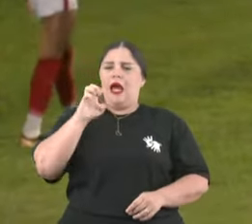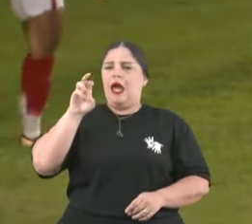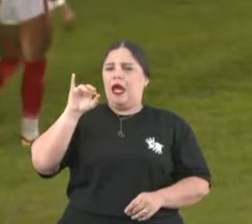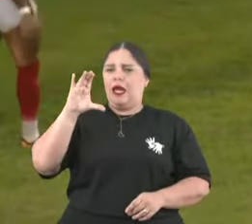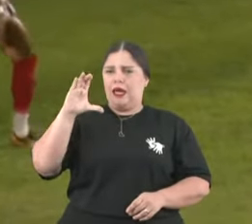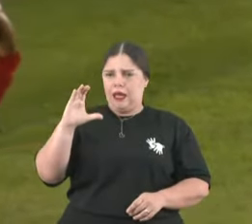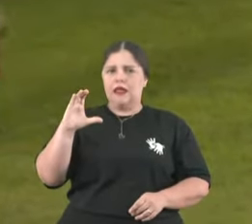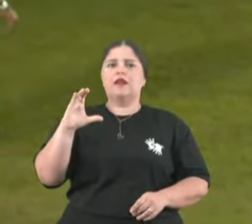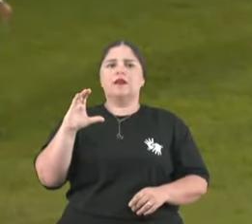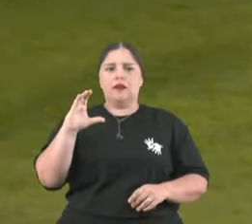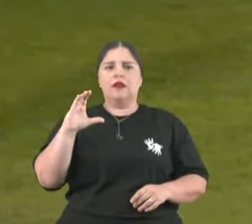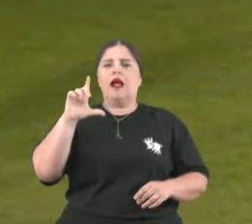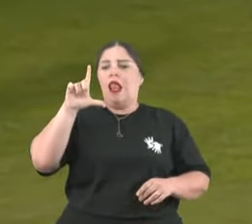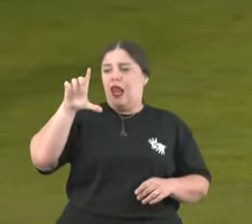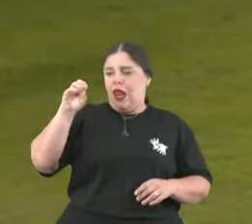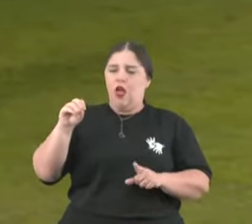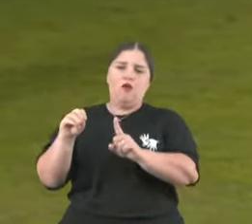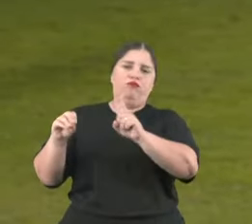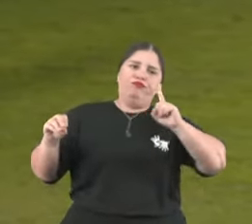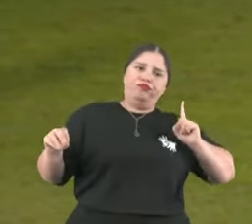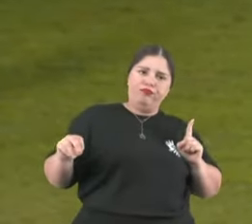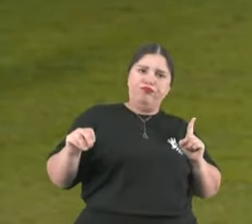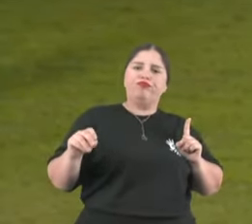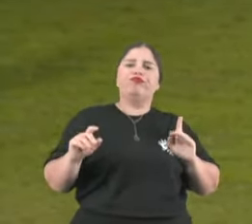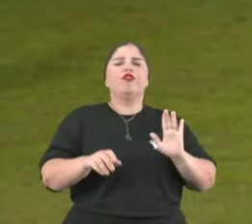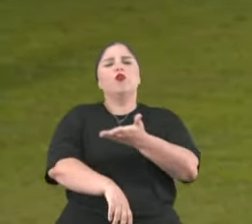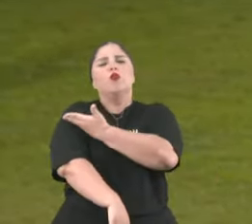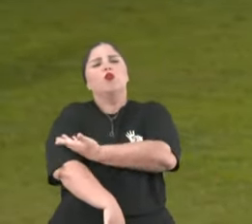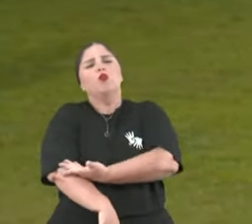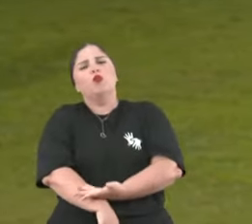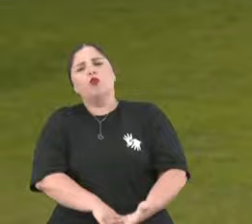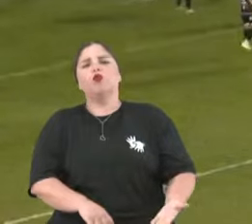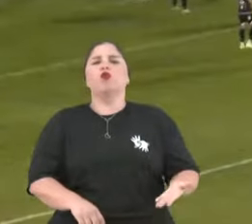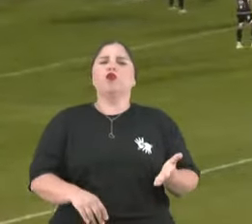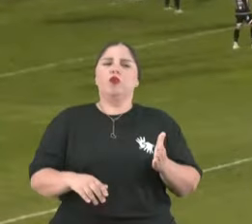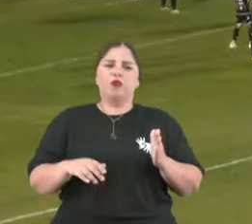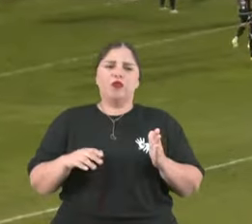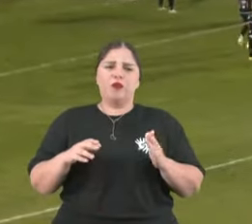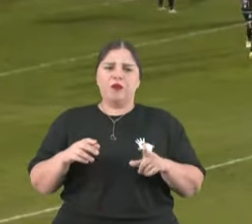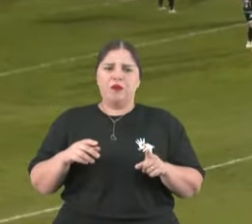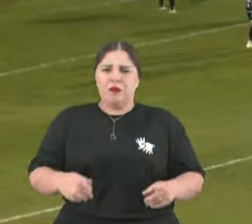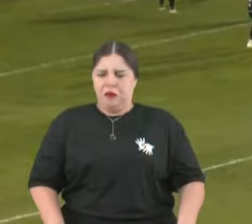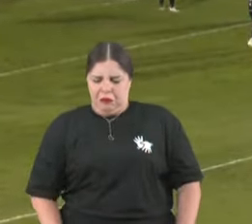Léo Pereira que tem o costume de arregaçar os shorts, né?